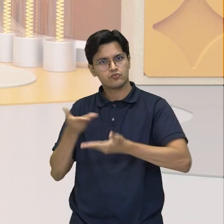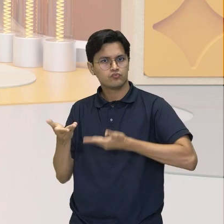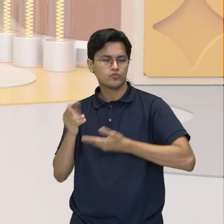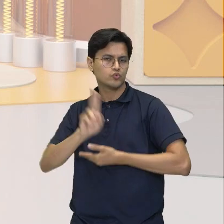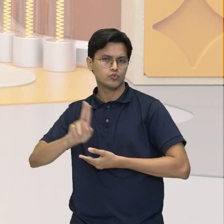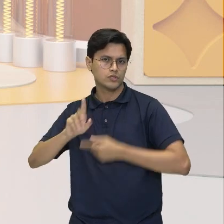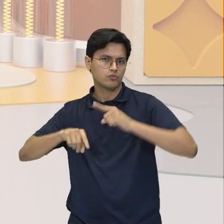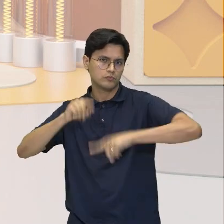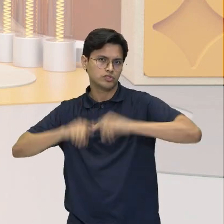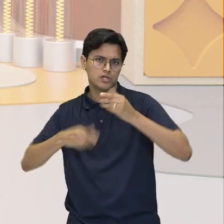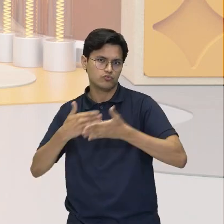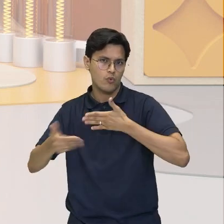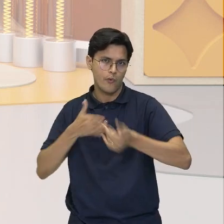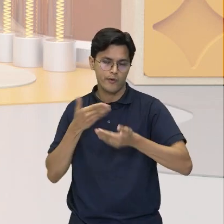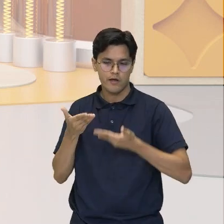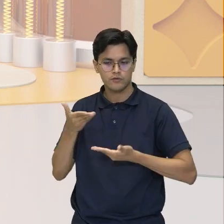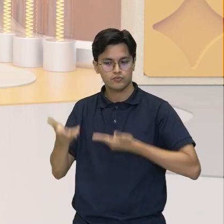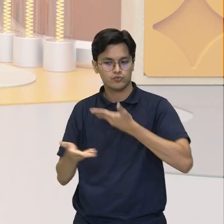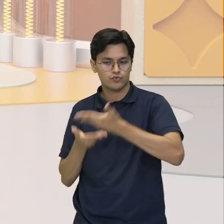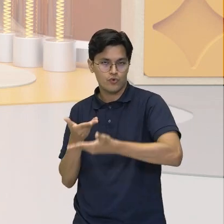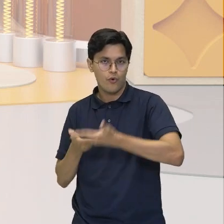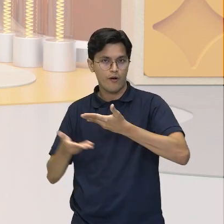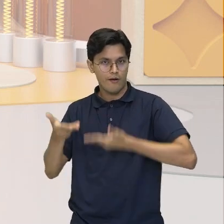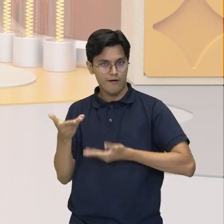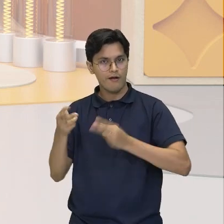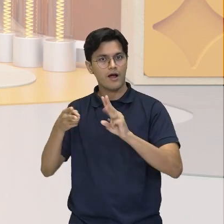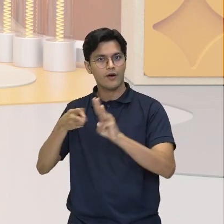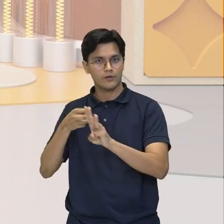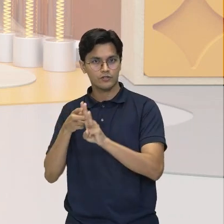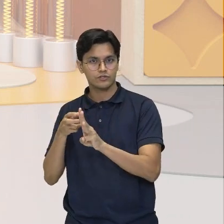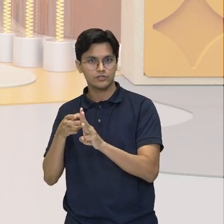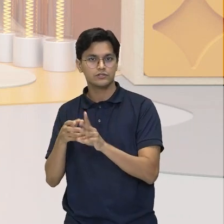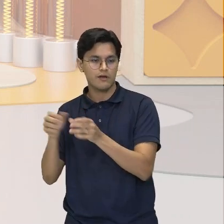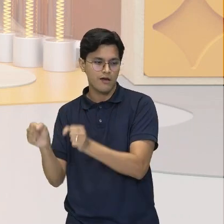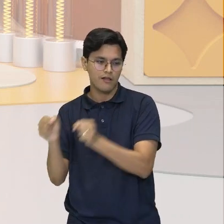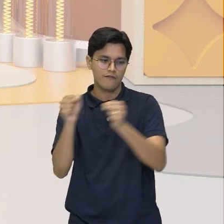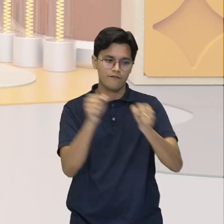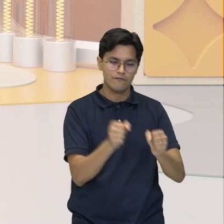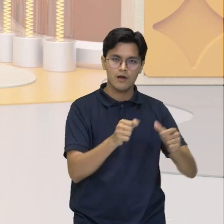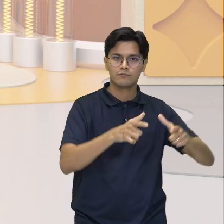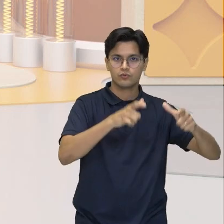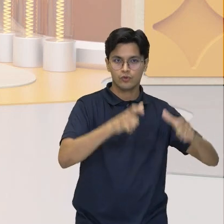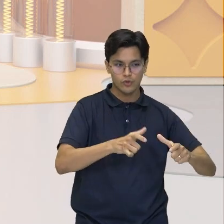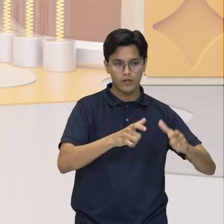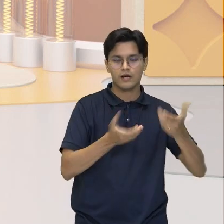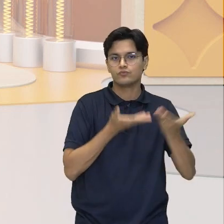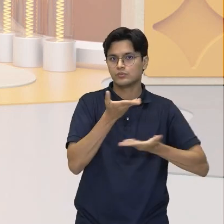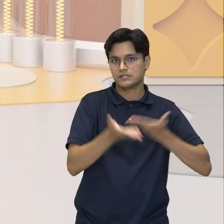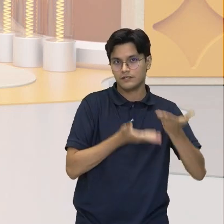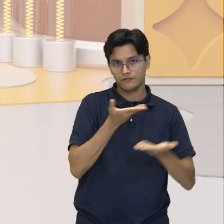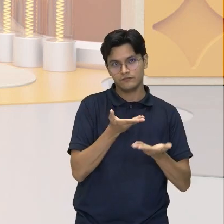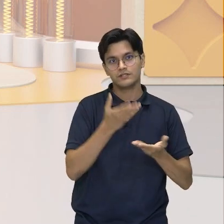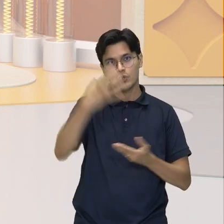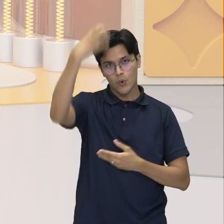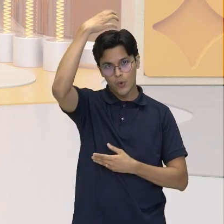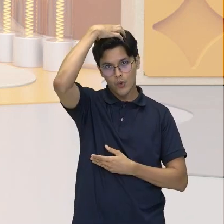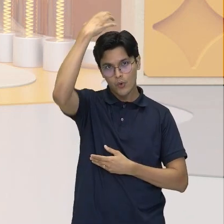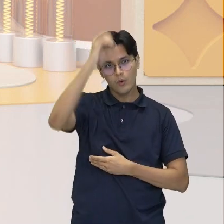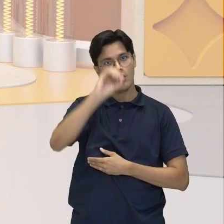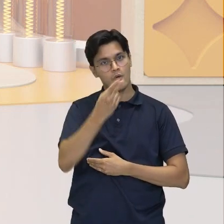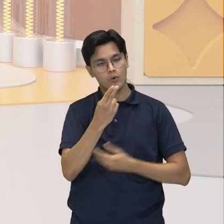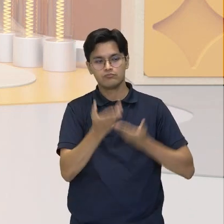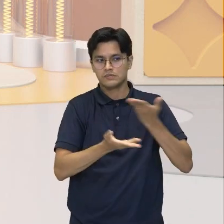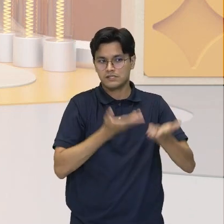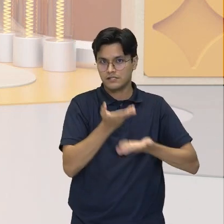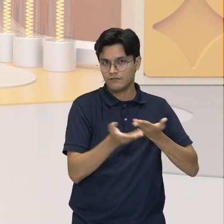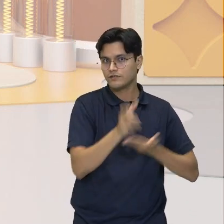como escravizado numa aldeia ou numa missão. Estava a serviço da coroa ou do colono. E havia também a questão